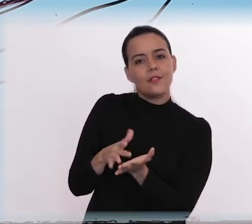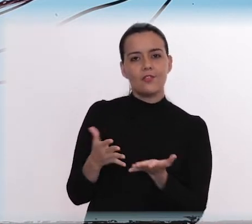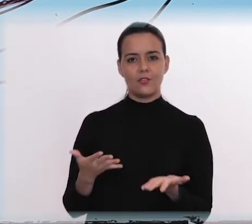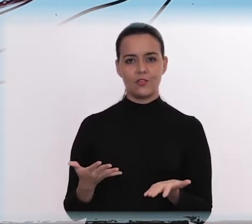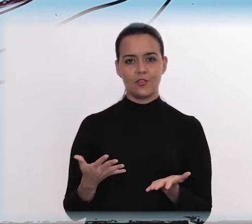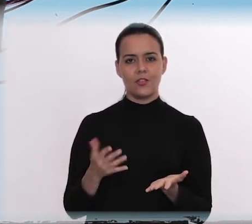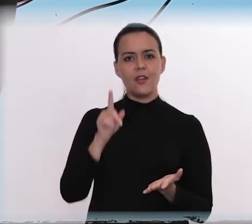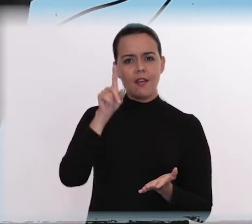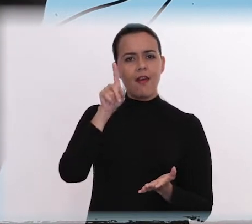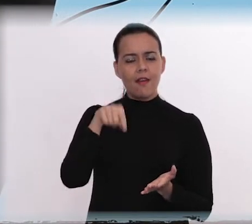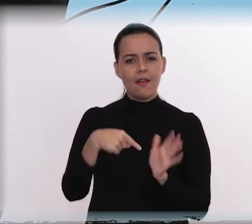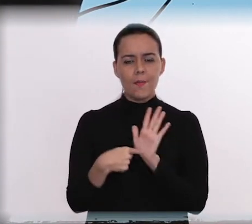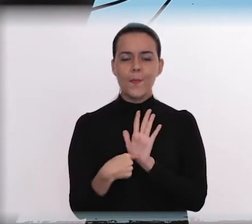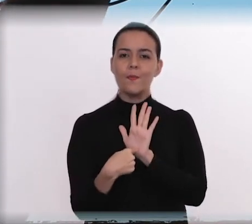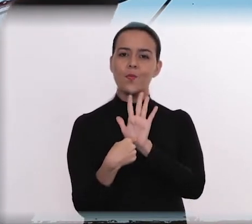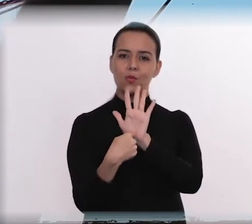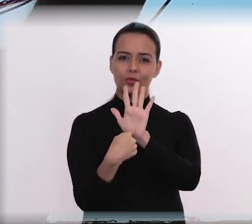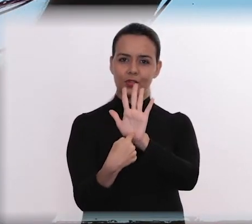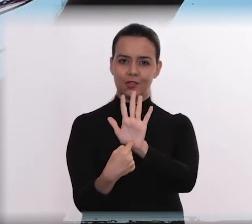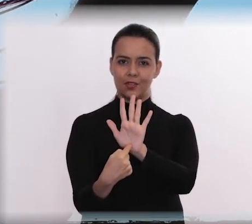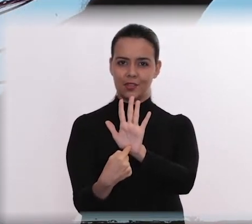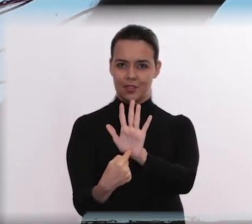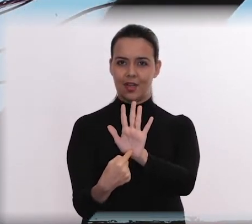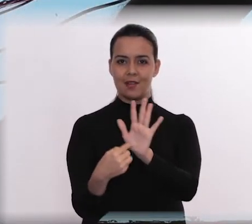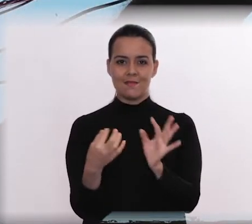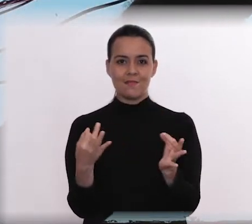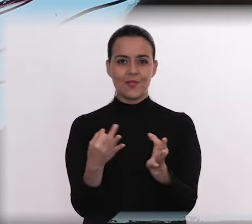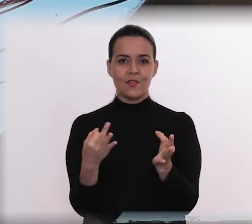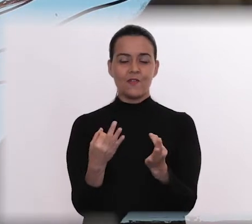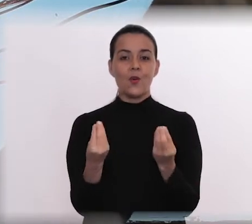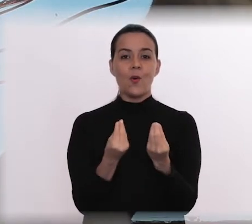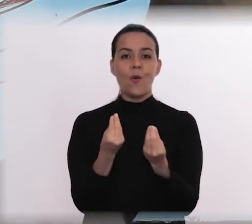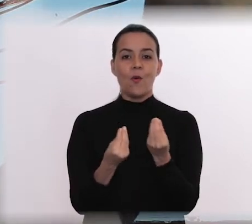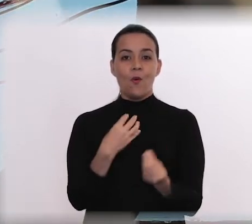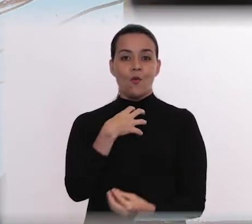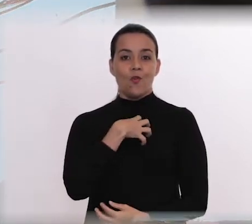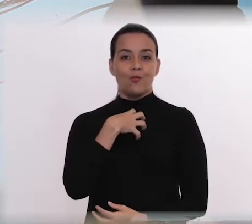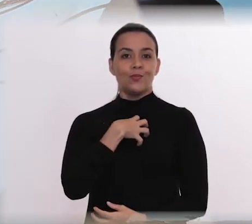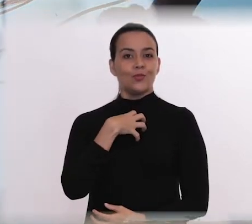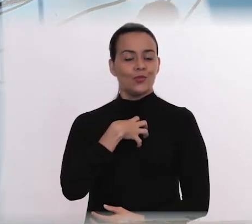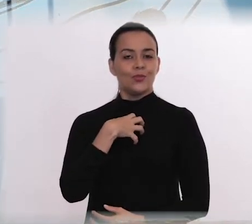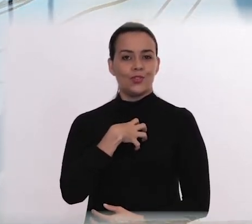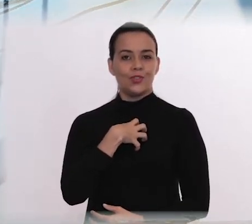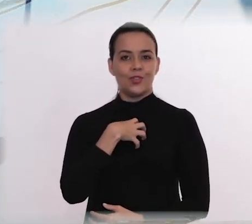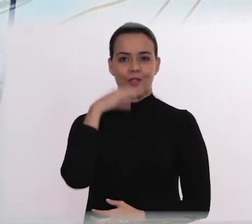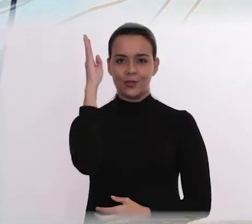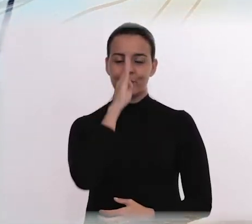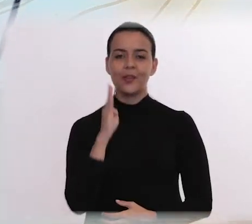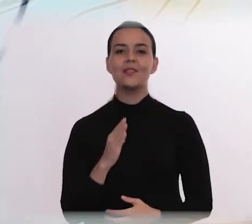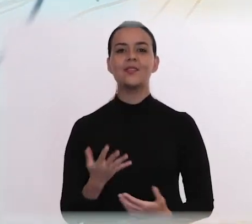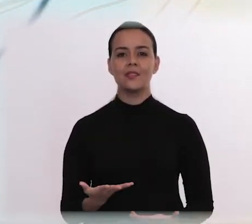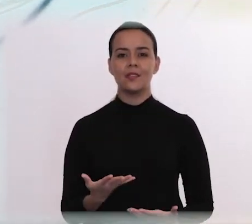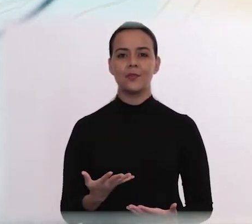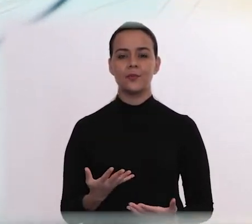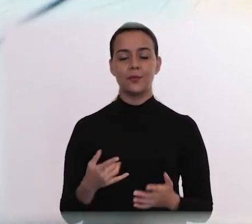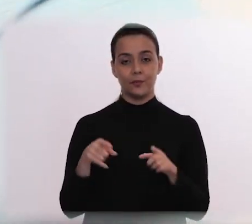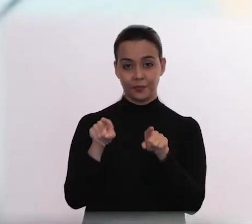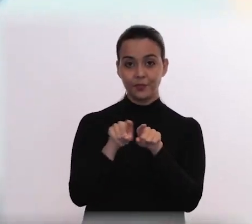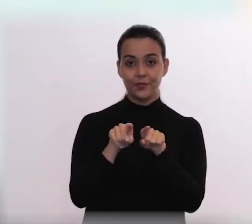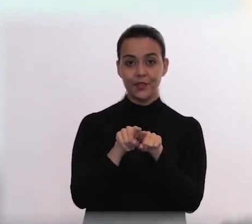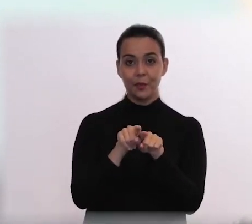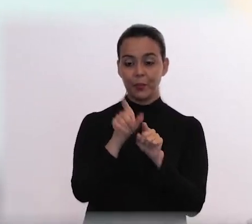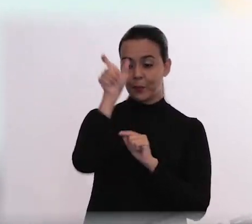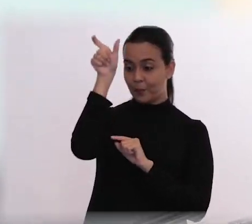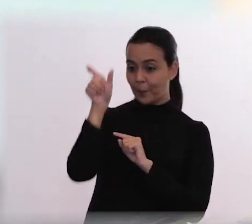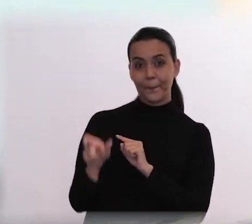denúncia, não é? Esse herói, ele não tem caráter, ele não tem projeto, portanto, ele não tem futuro, não é? E por meio dele se